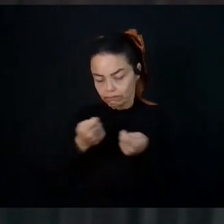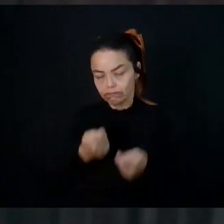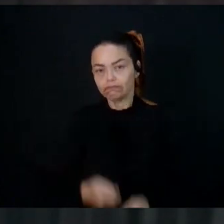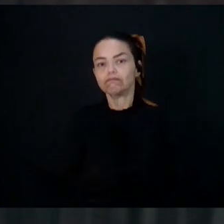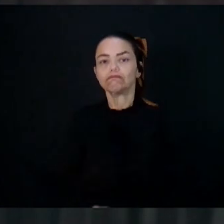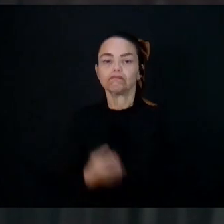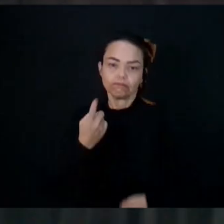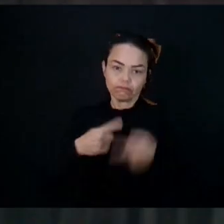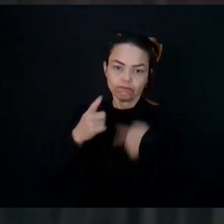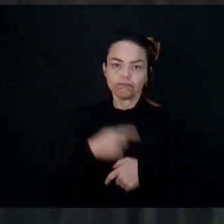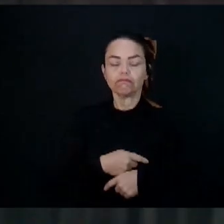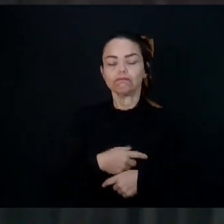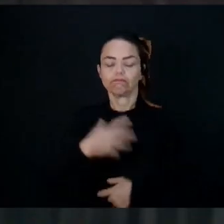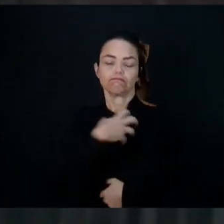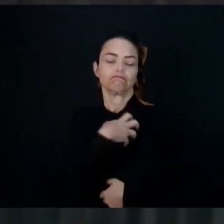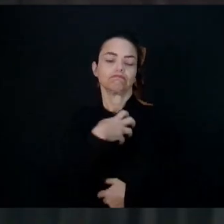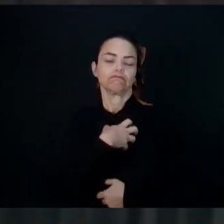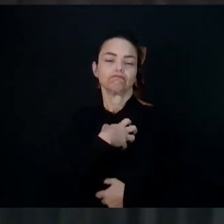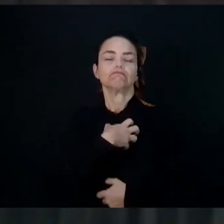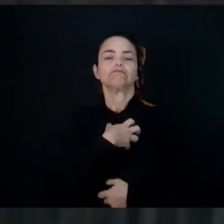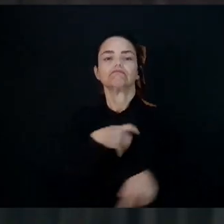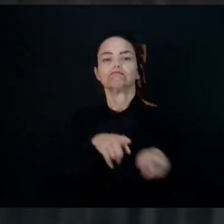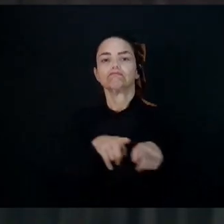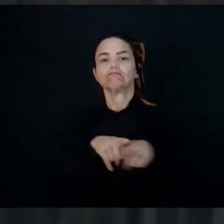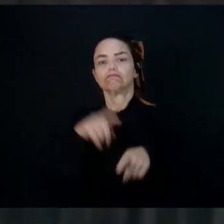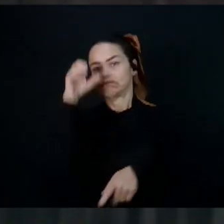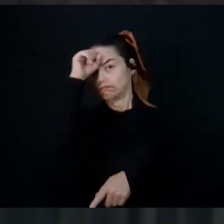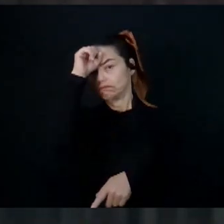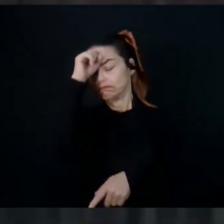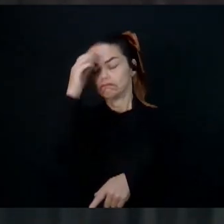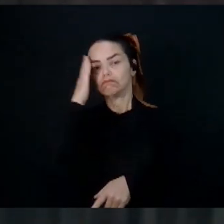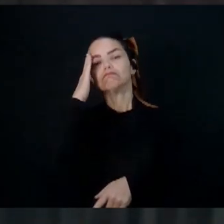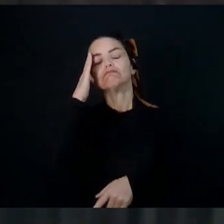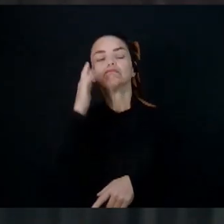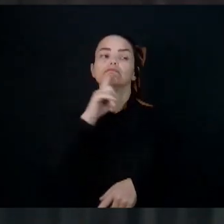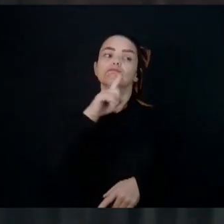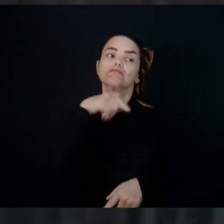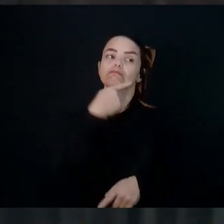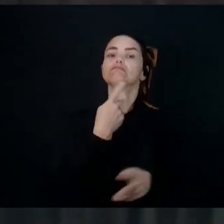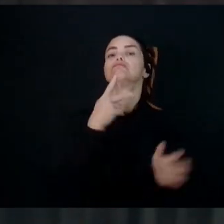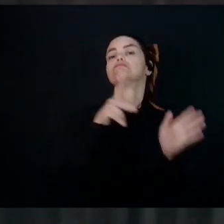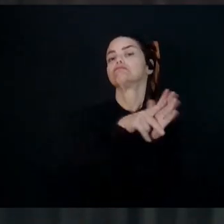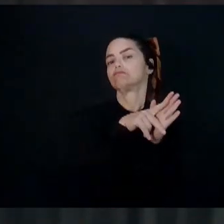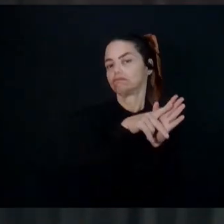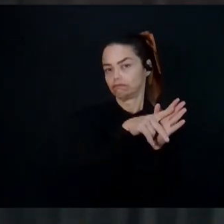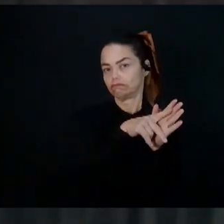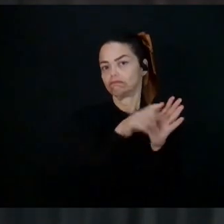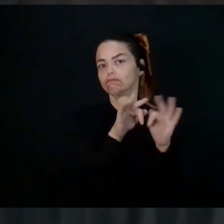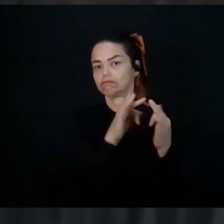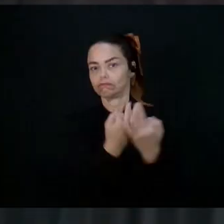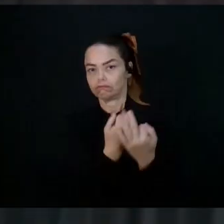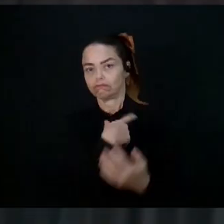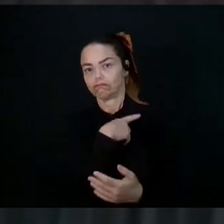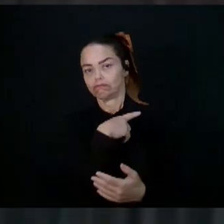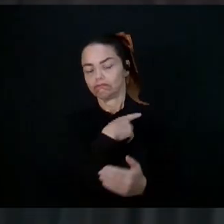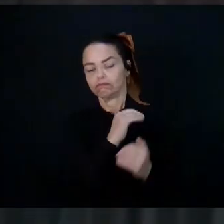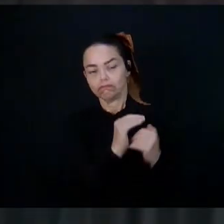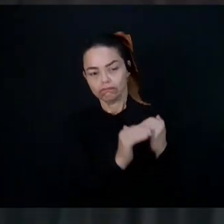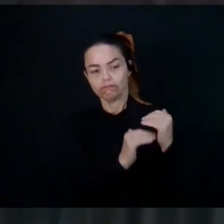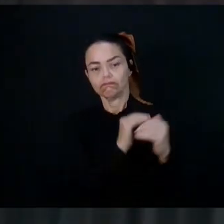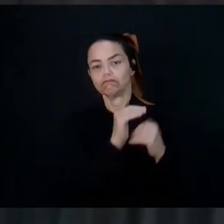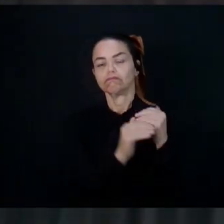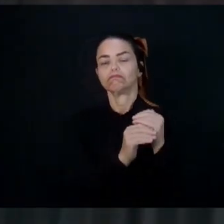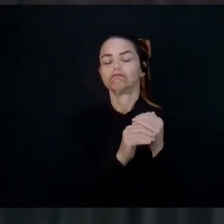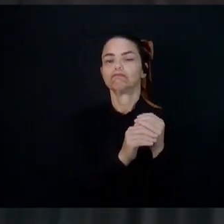as nossas emoções e também aprender a entender o que é do outro, né? Porque a família passou por um processo aí de luto,